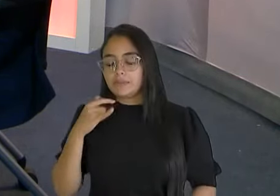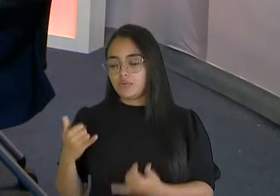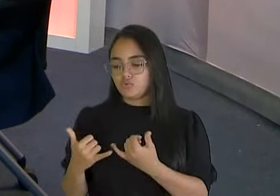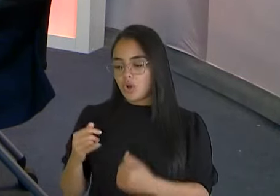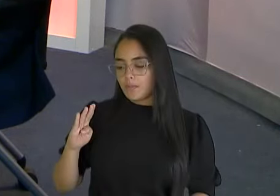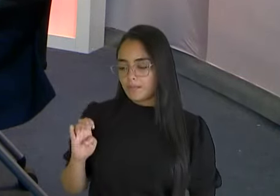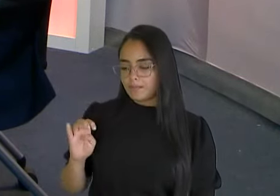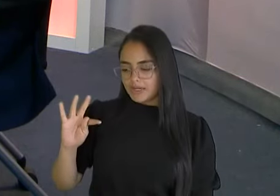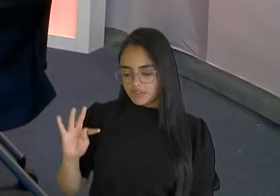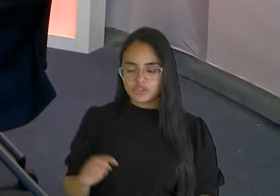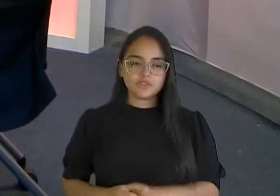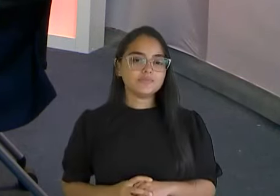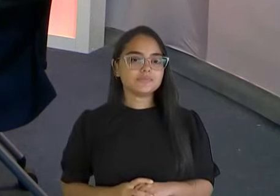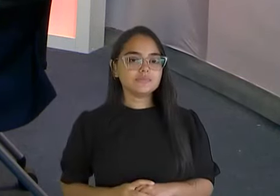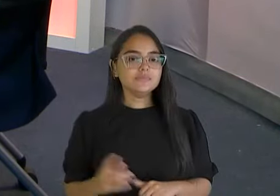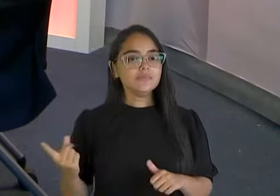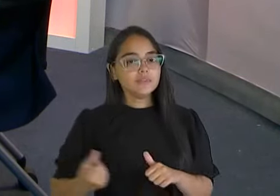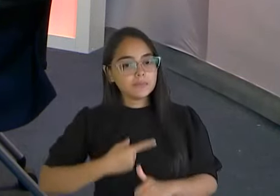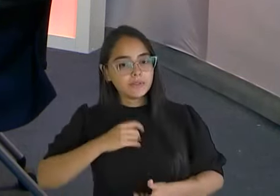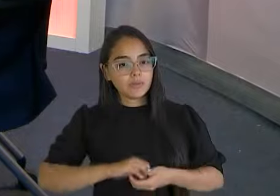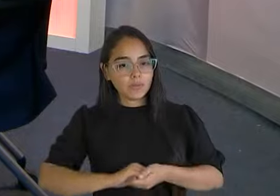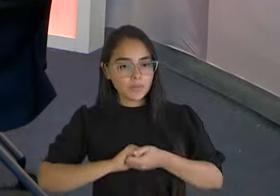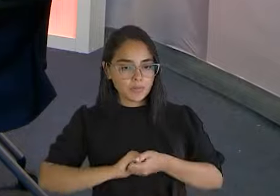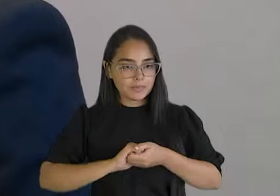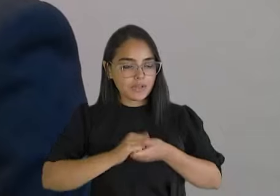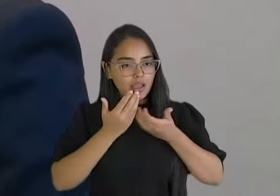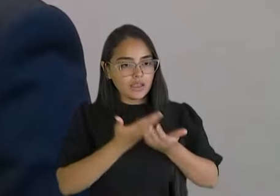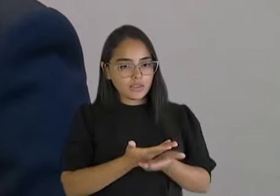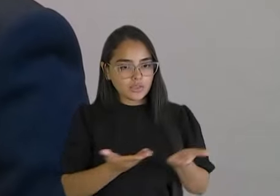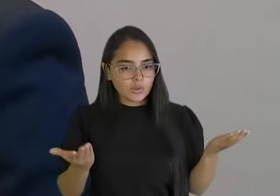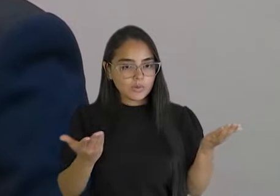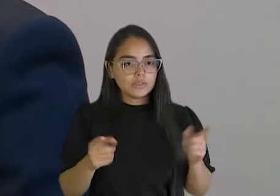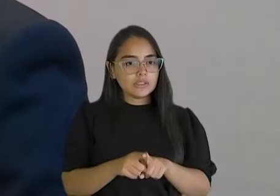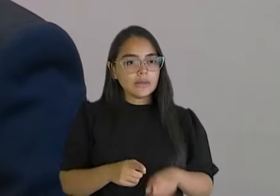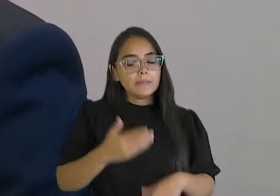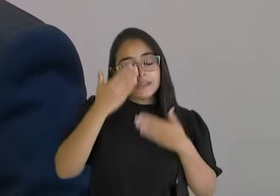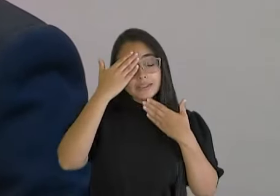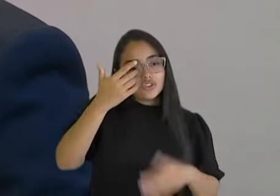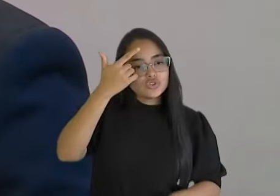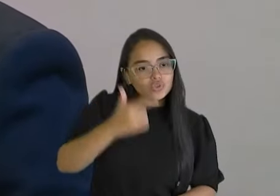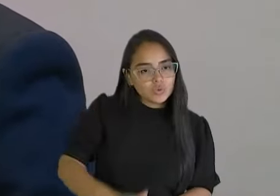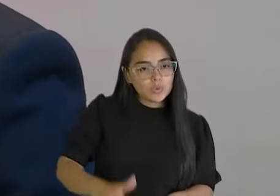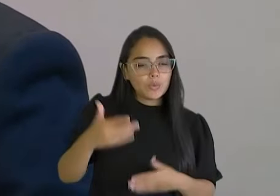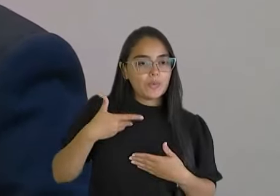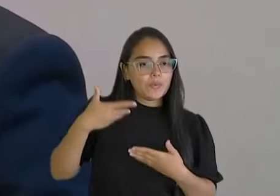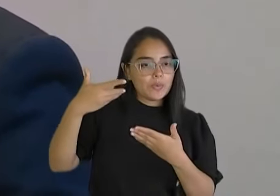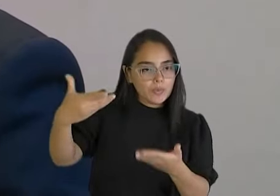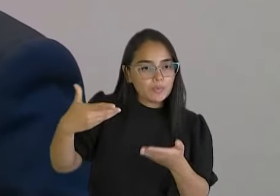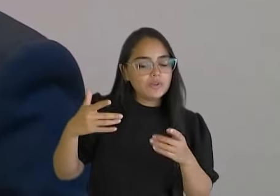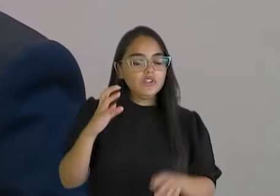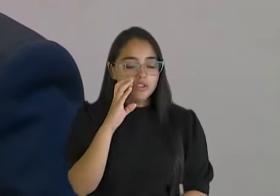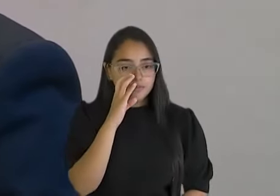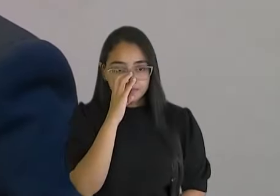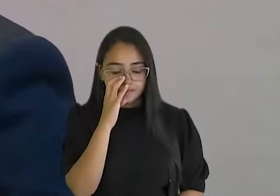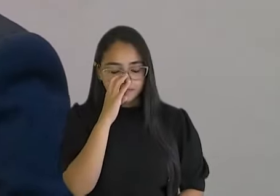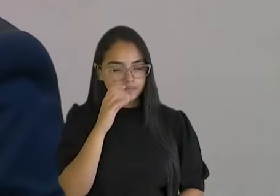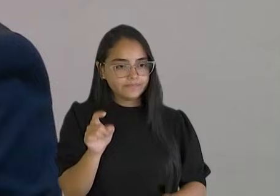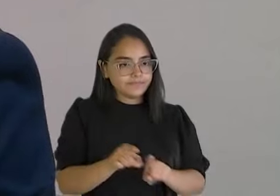Pronto. Primeiro, cumprimentar aqui, né, todos, agradecer mais uma vez o convite, a todos que nos assistem, todos que nos